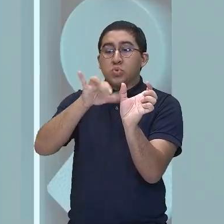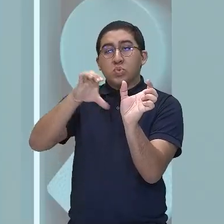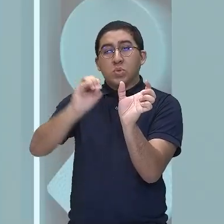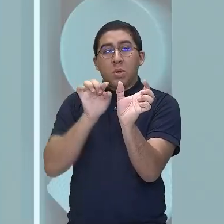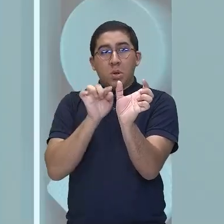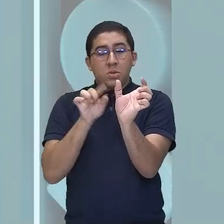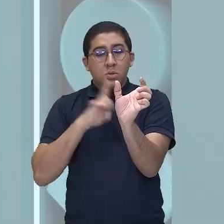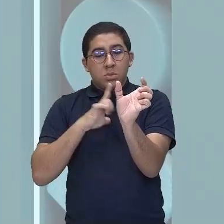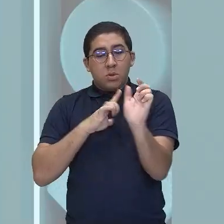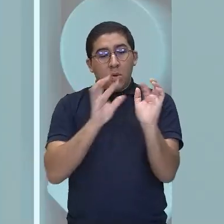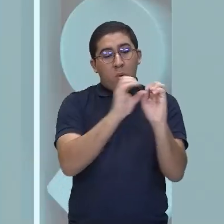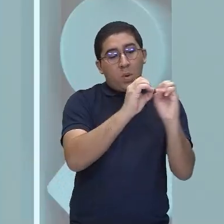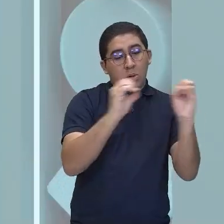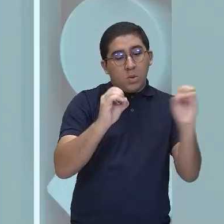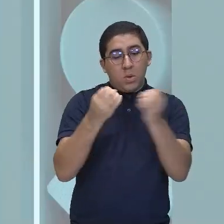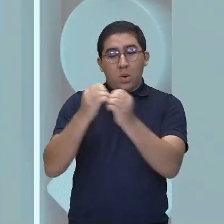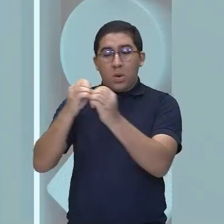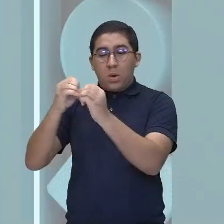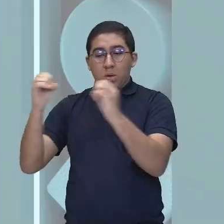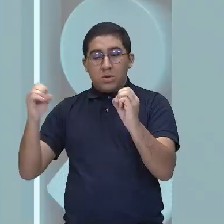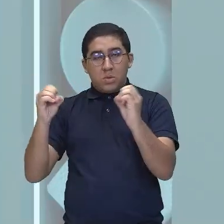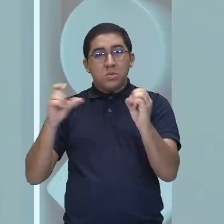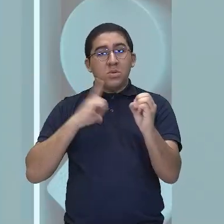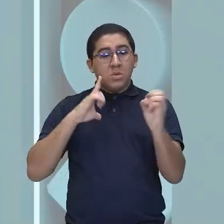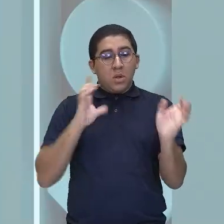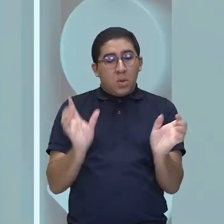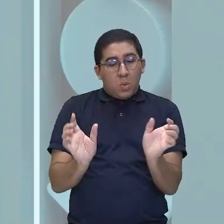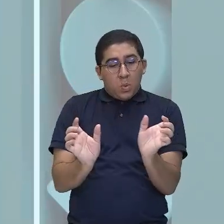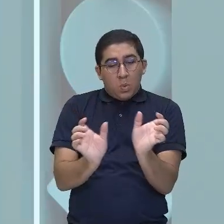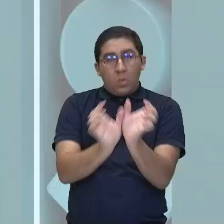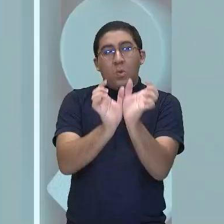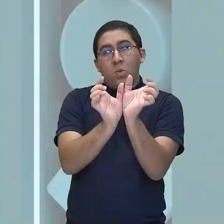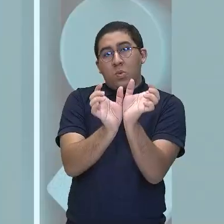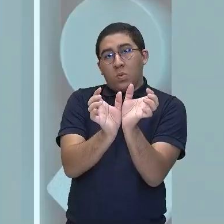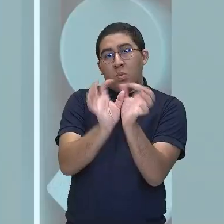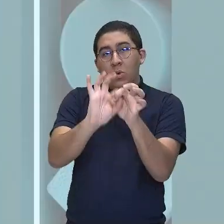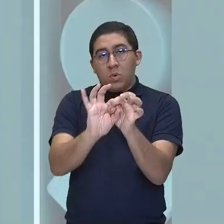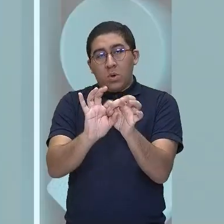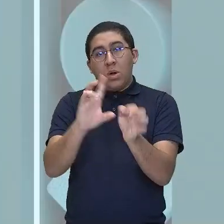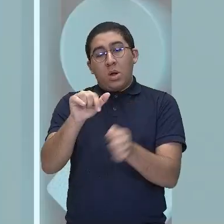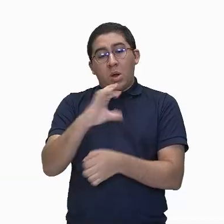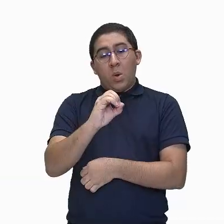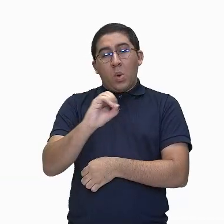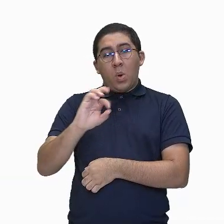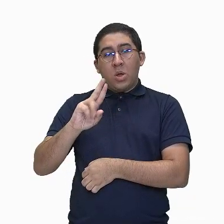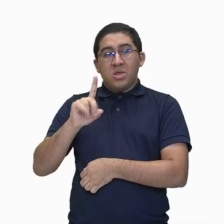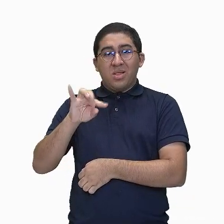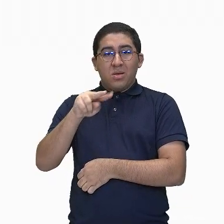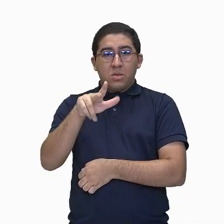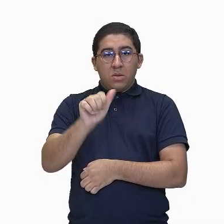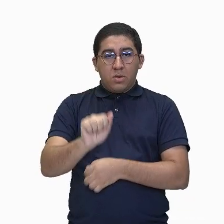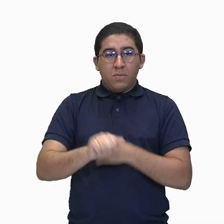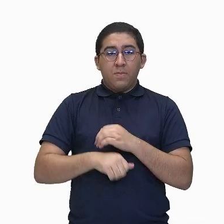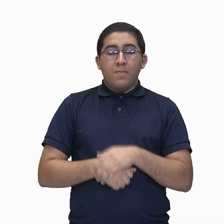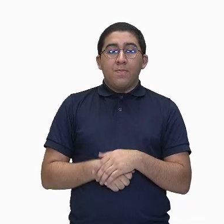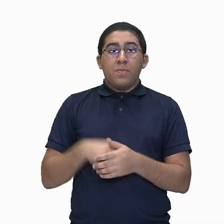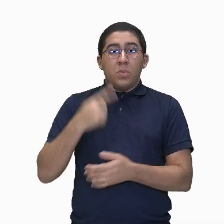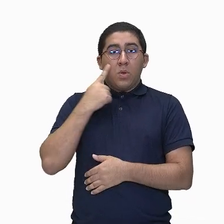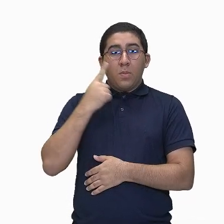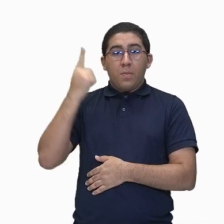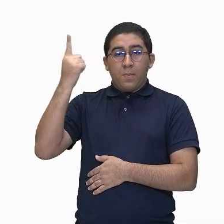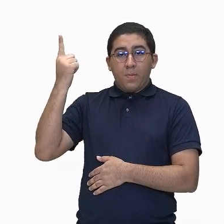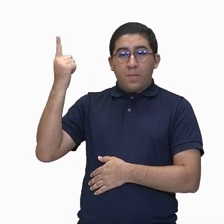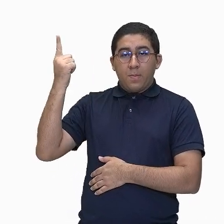se torna uma oração coordenada. Então, vamos ver quais são essas orações. Nós temos o período composto